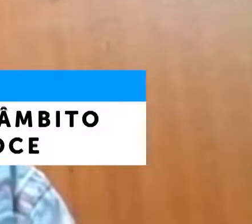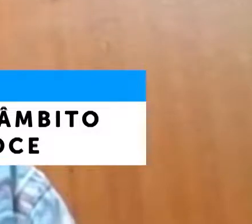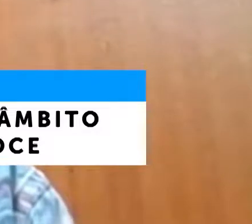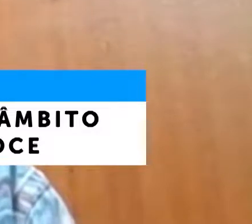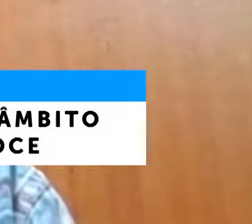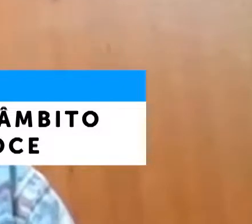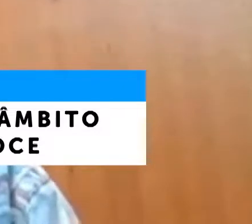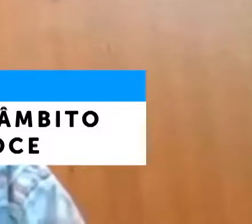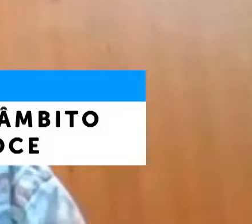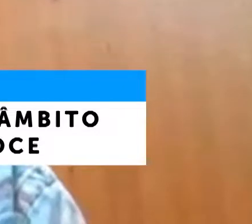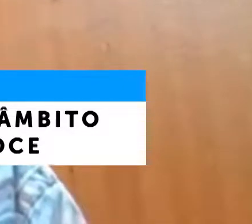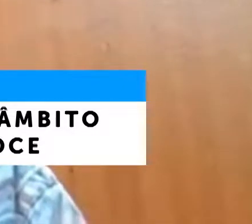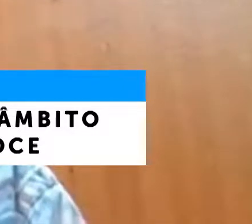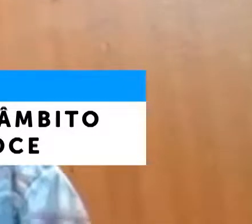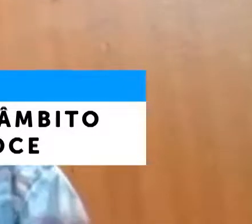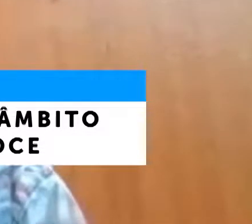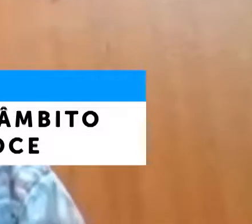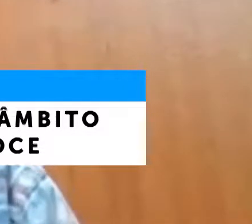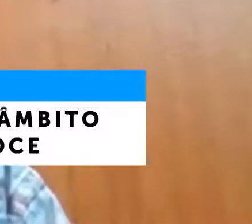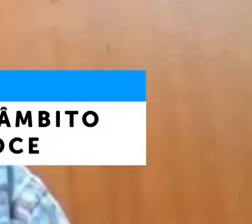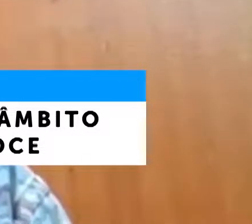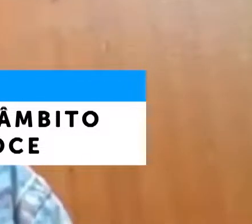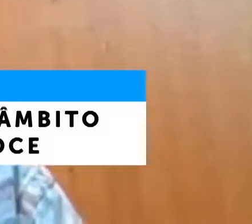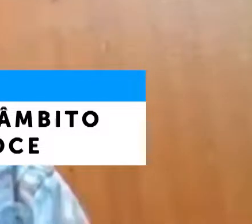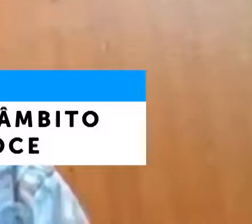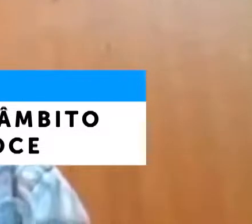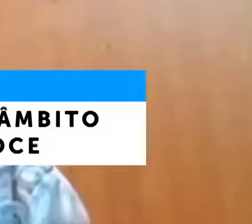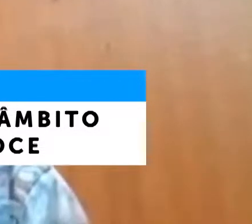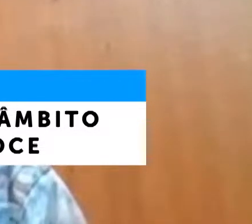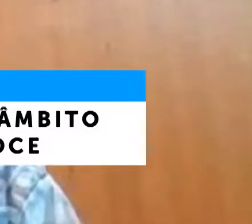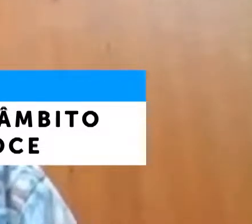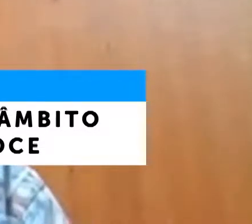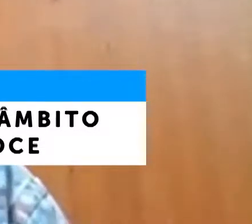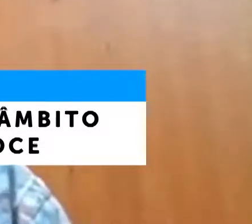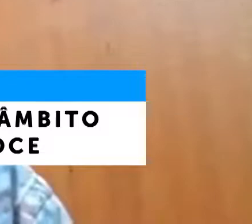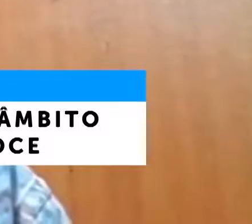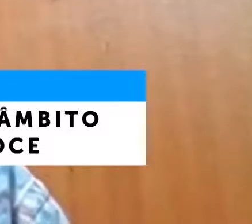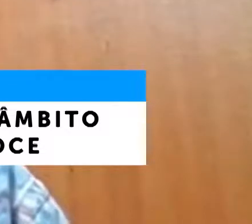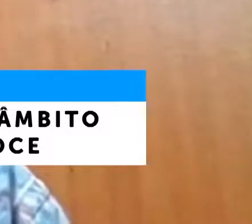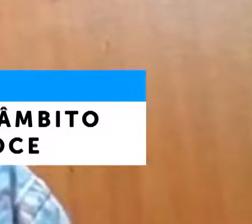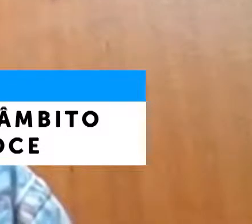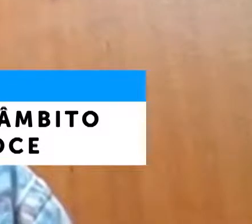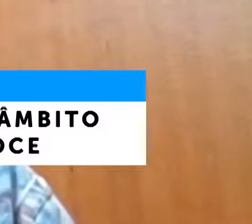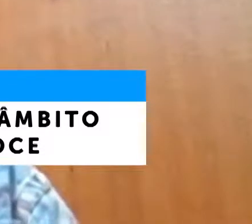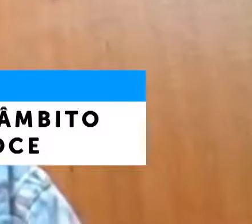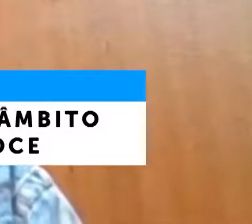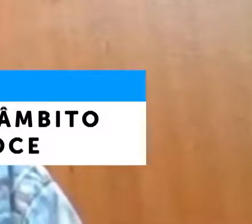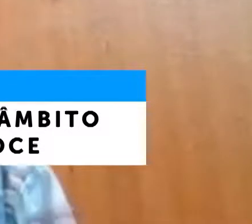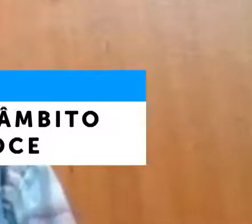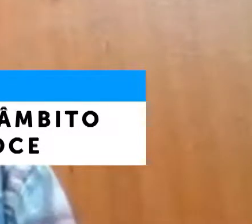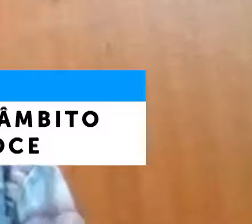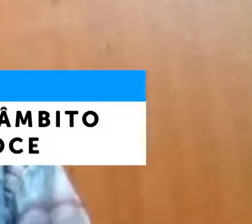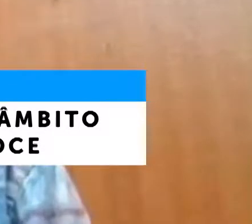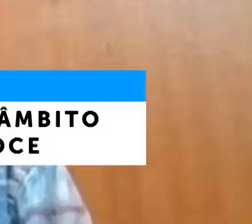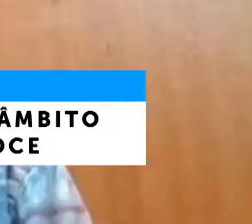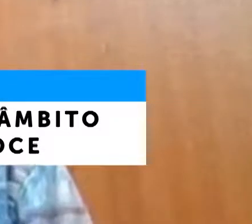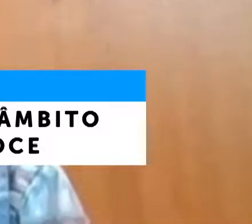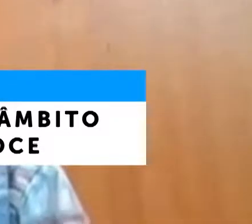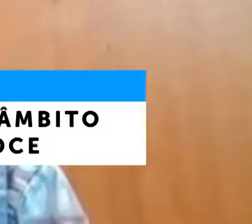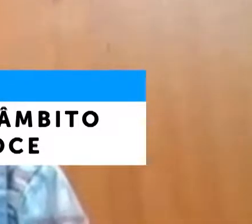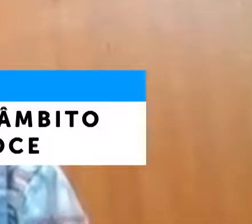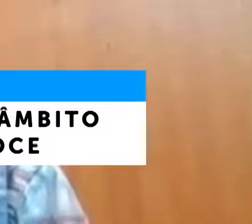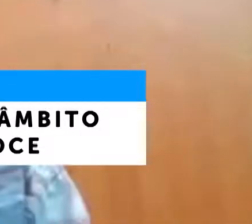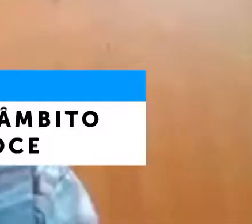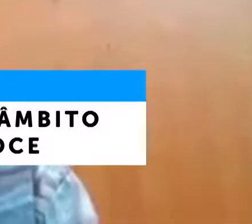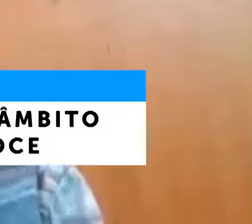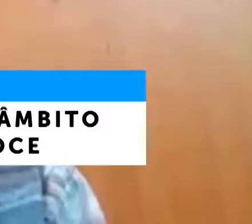parentes. Eu confio no bom senso do magistério do nosso estado. As